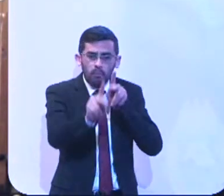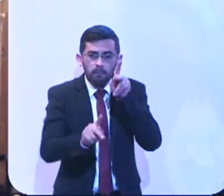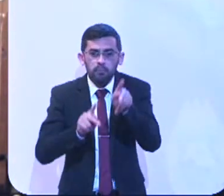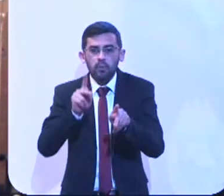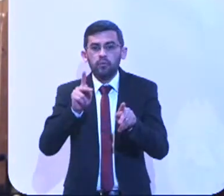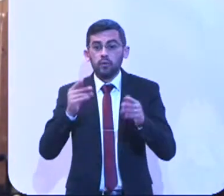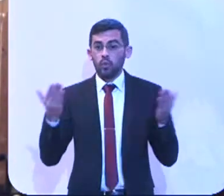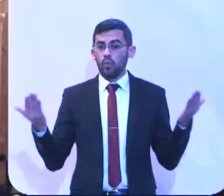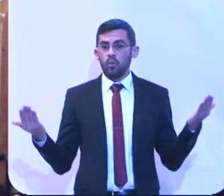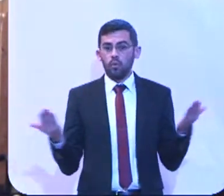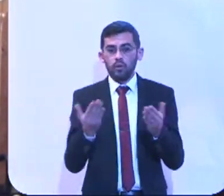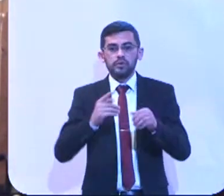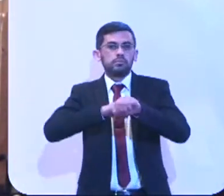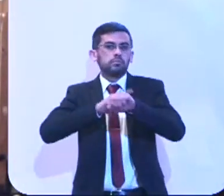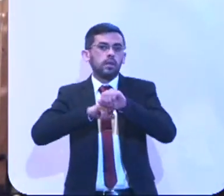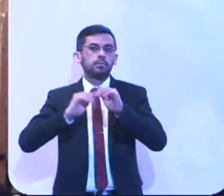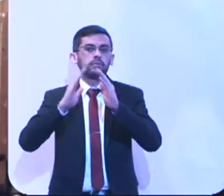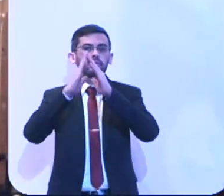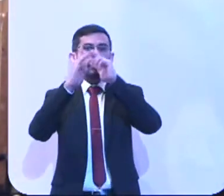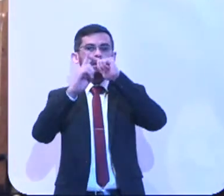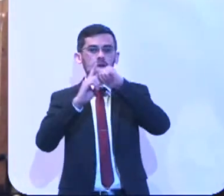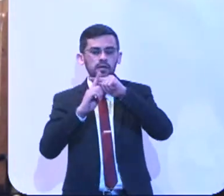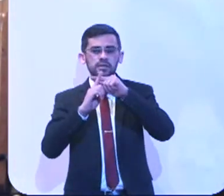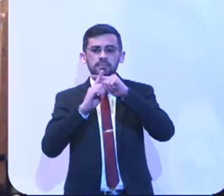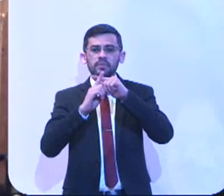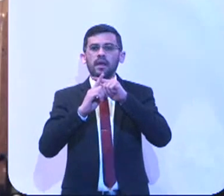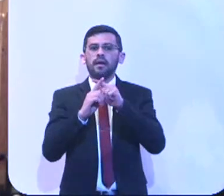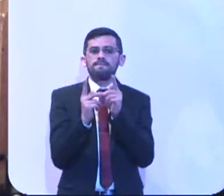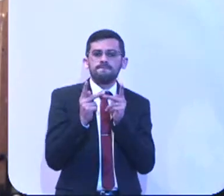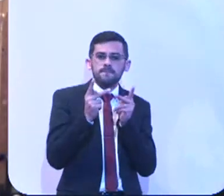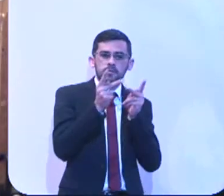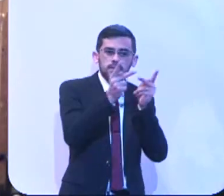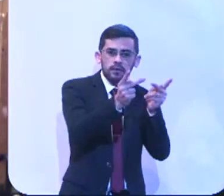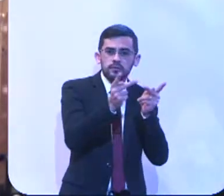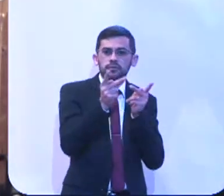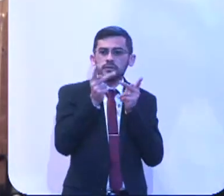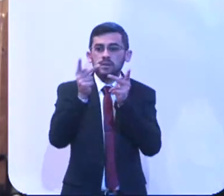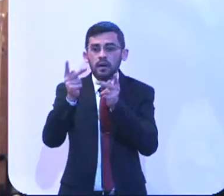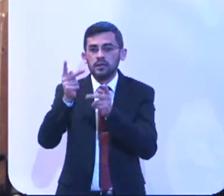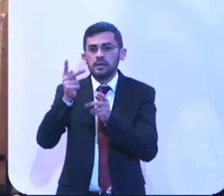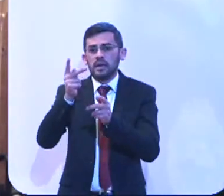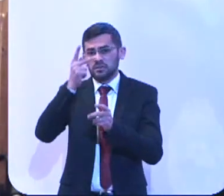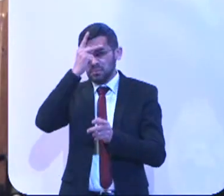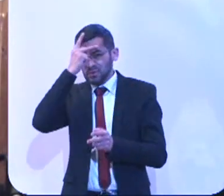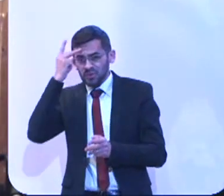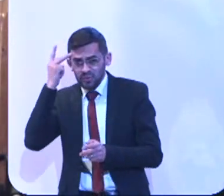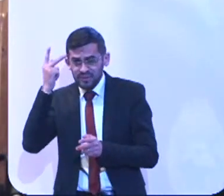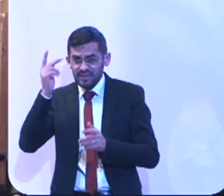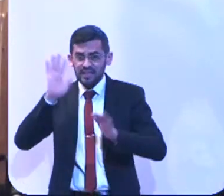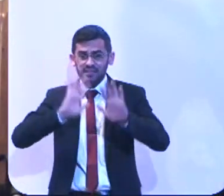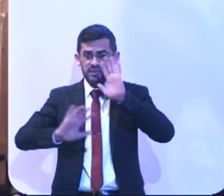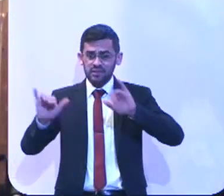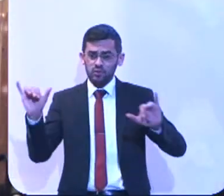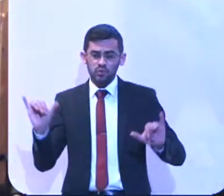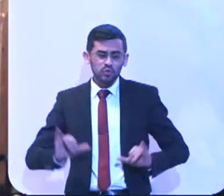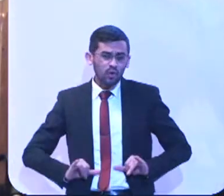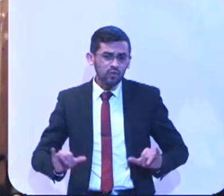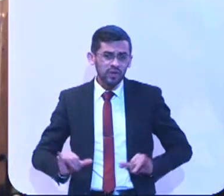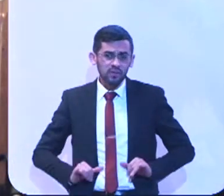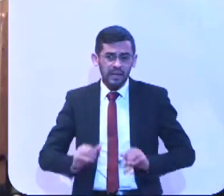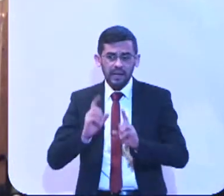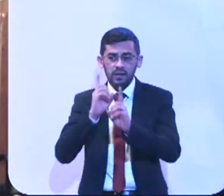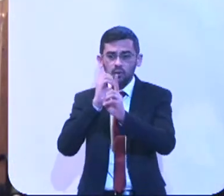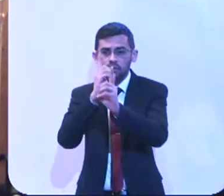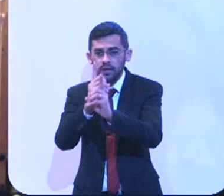lugar da igreja nesse tempo é andar no meio dos ossos. Andar onde as pessoas estão sofrendo. É ir de